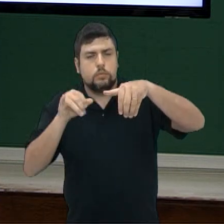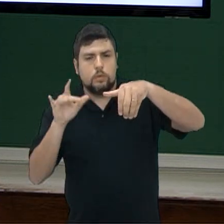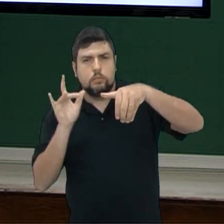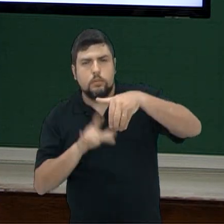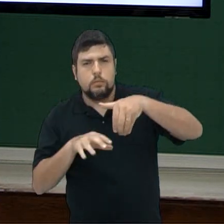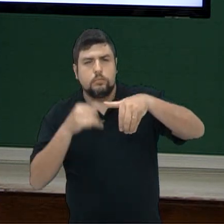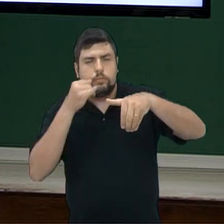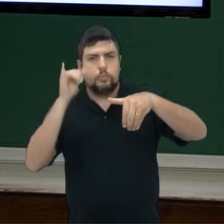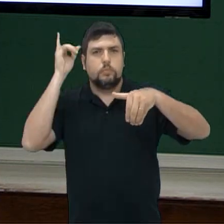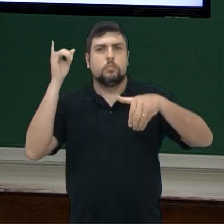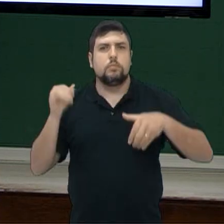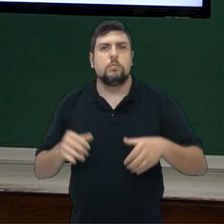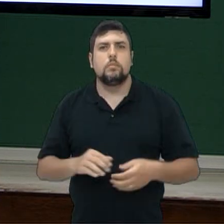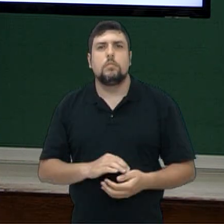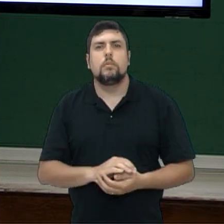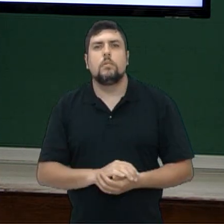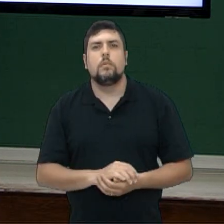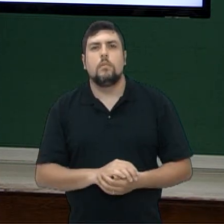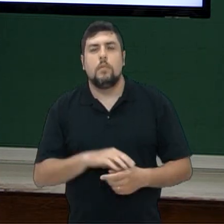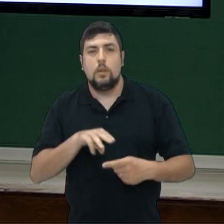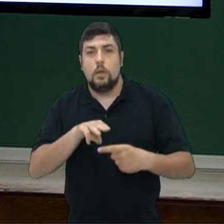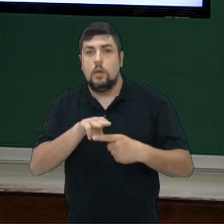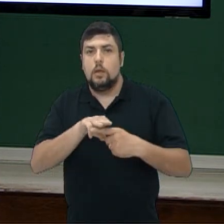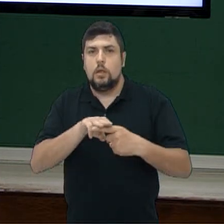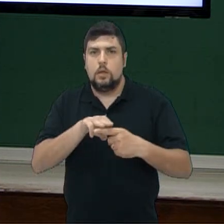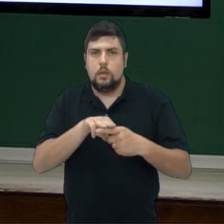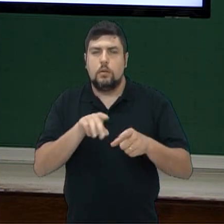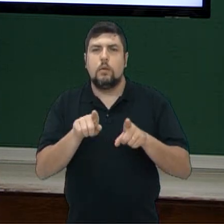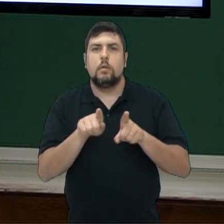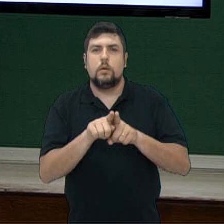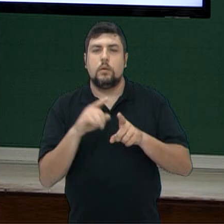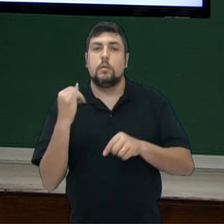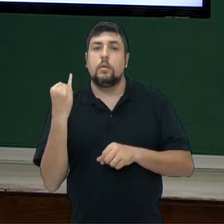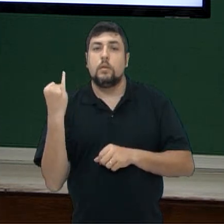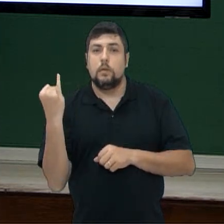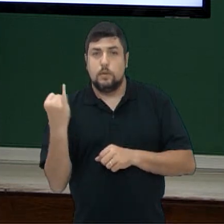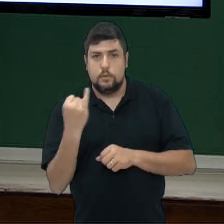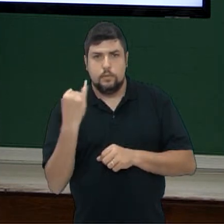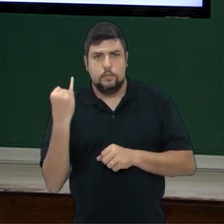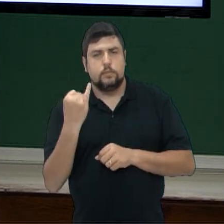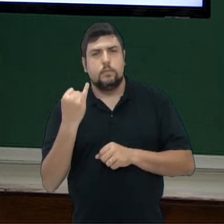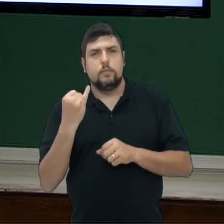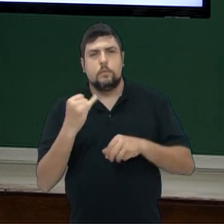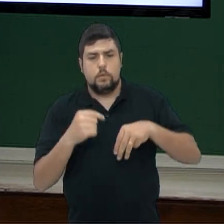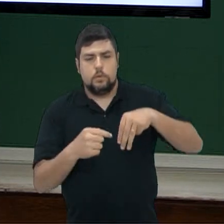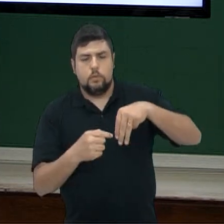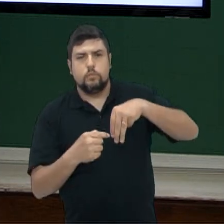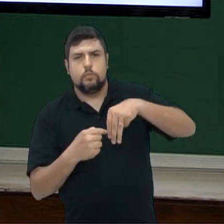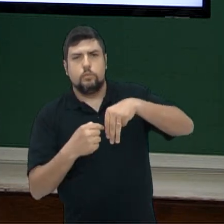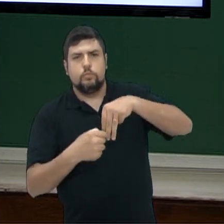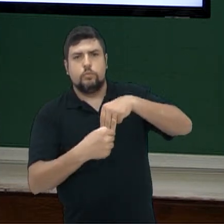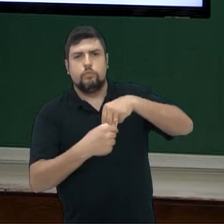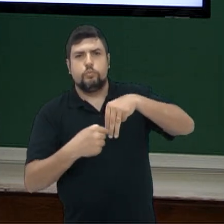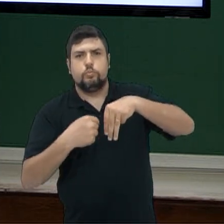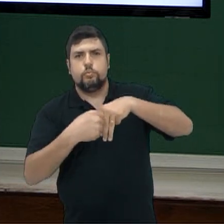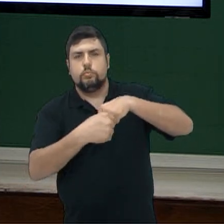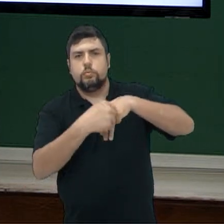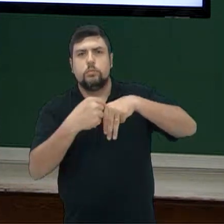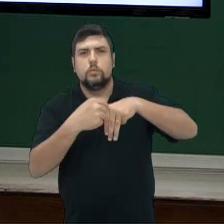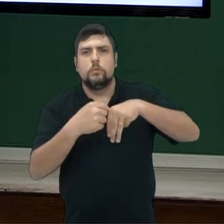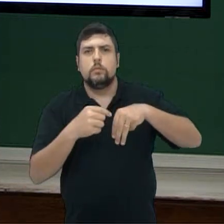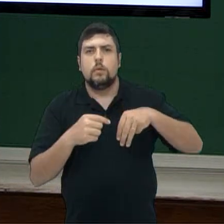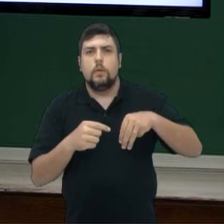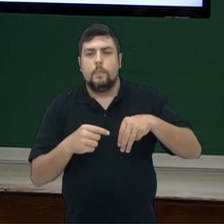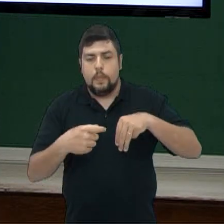esses resistores também são muito importantes, né, para não, dentro de um circuito, você não queimar o circuito, né, de repente